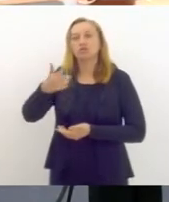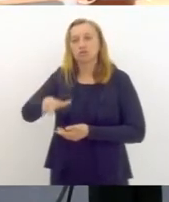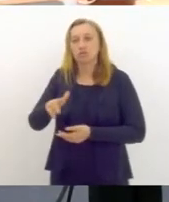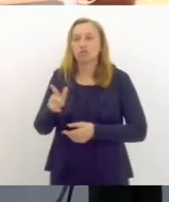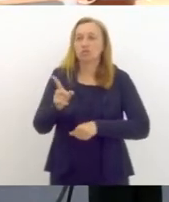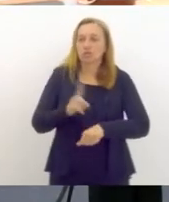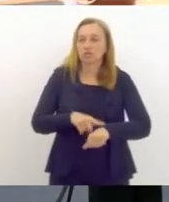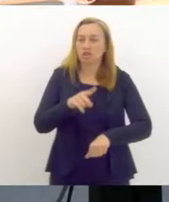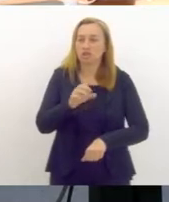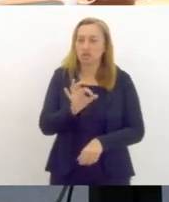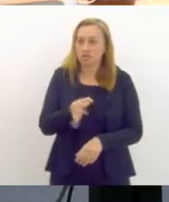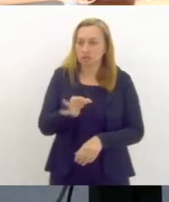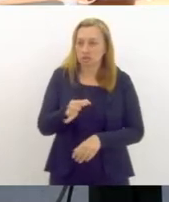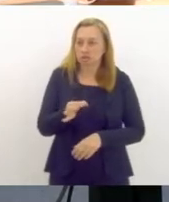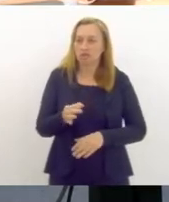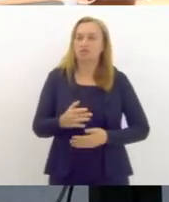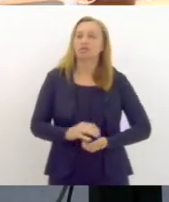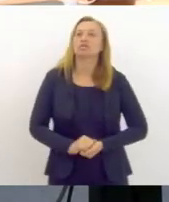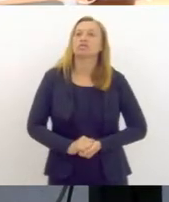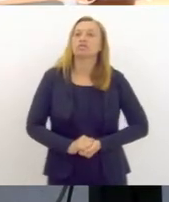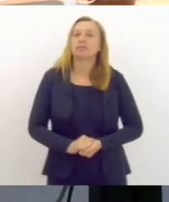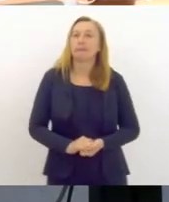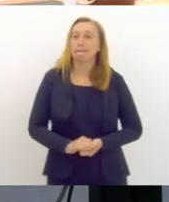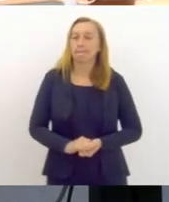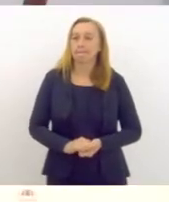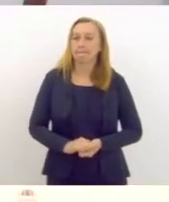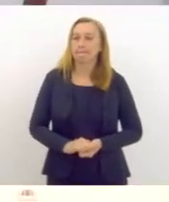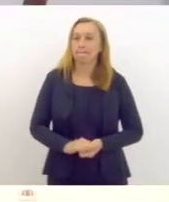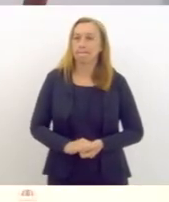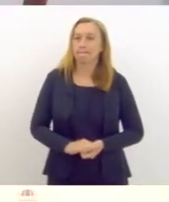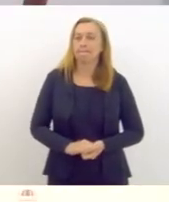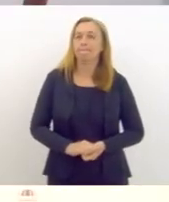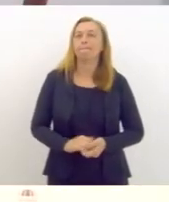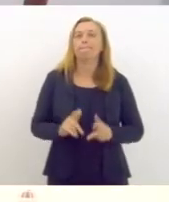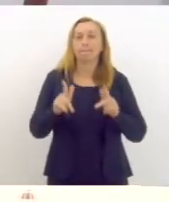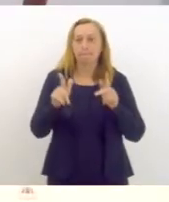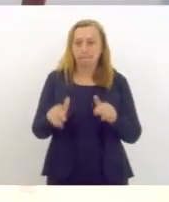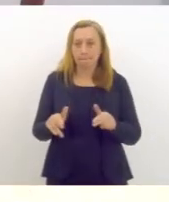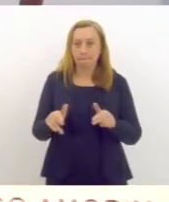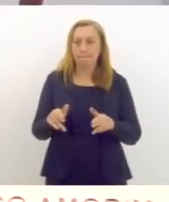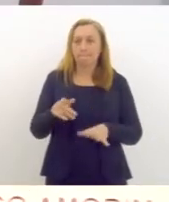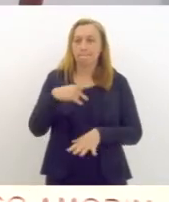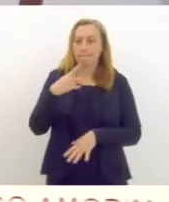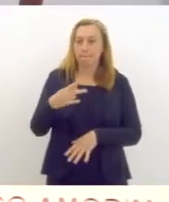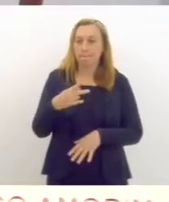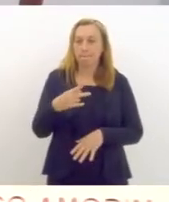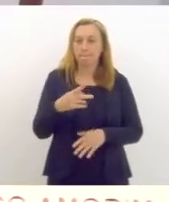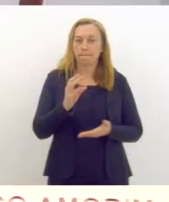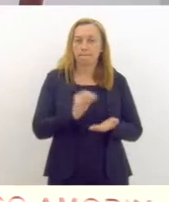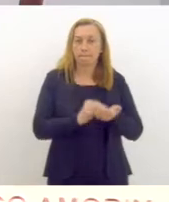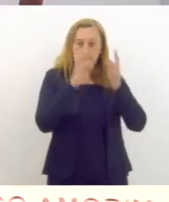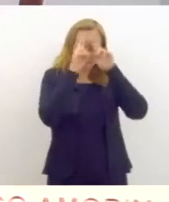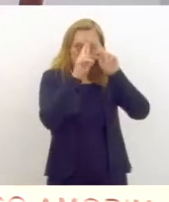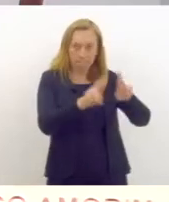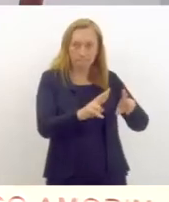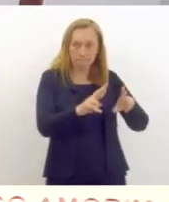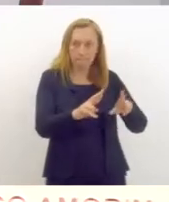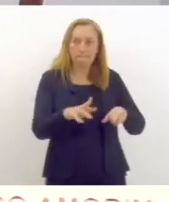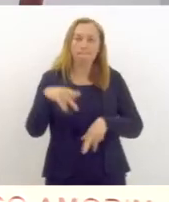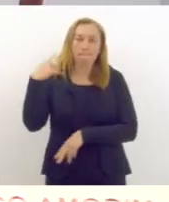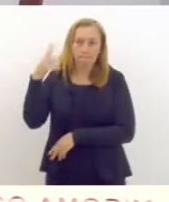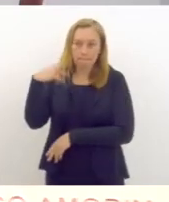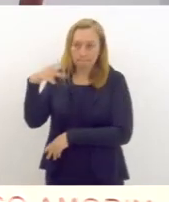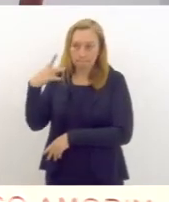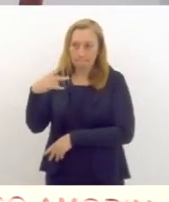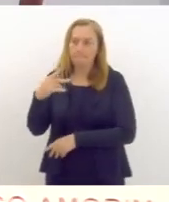o tempo regimental já está extrapolado E aí da mesma forma que eu considero um desrespeito com Parlamento por mais que